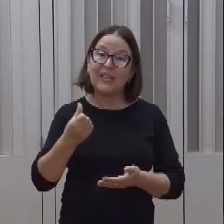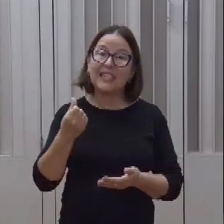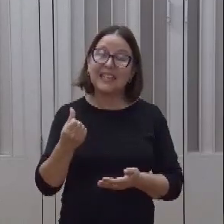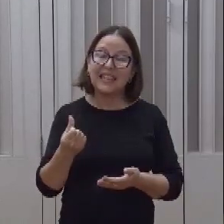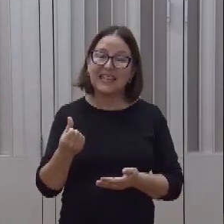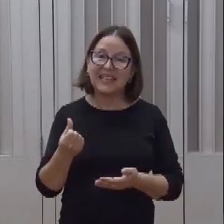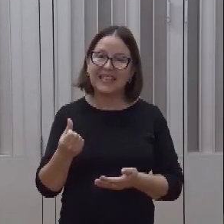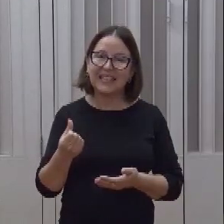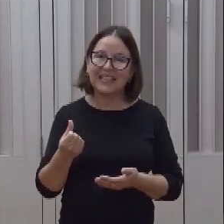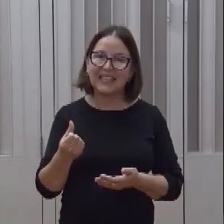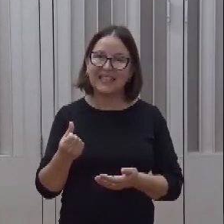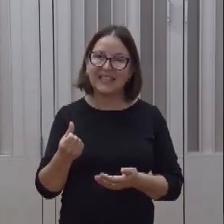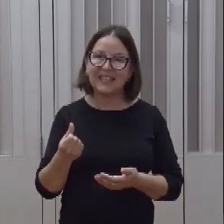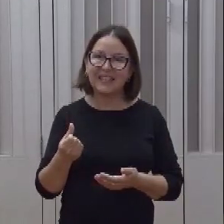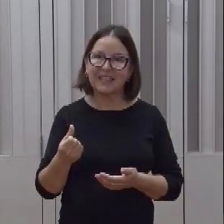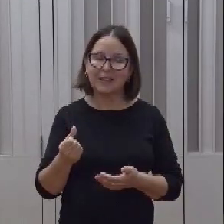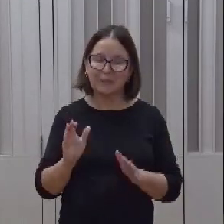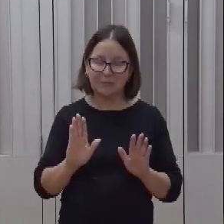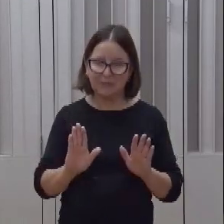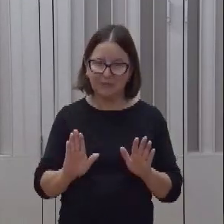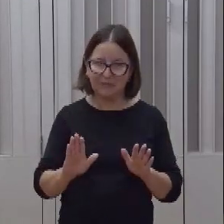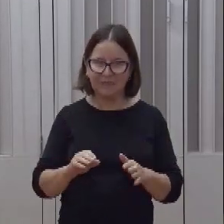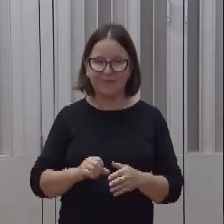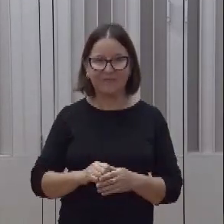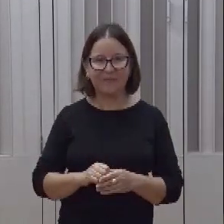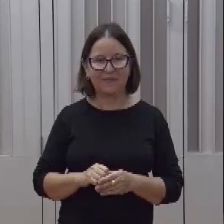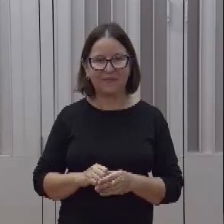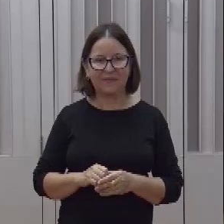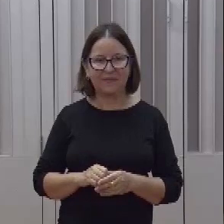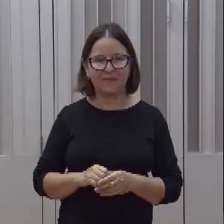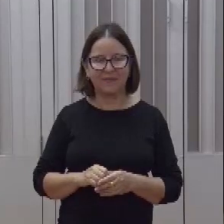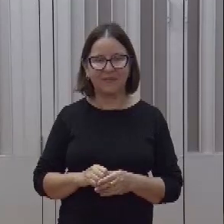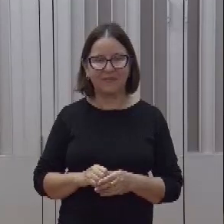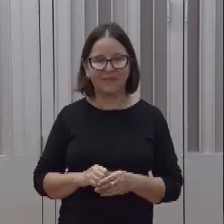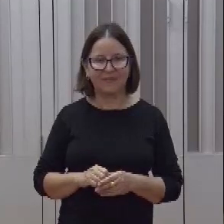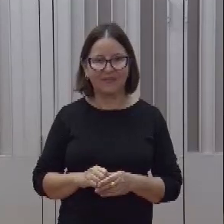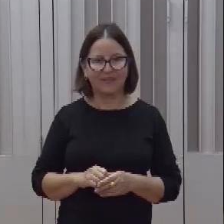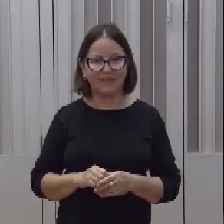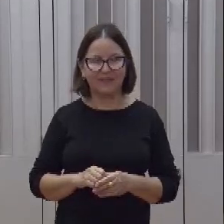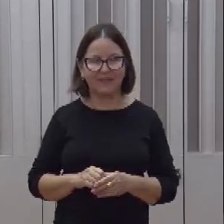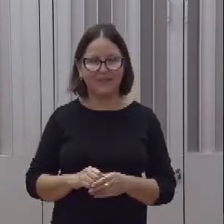um negócio aí que... Como é que fica?